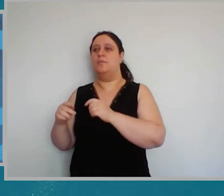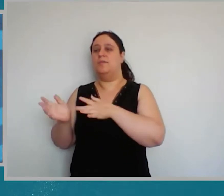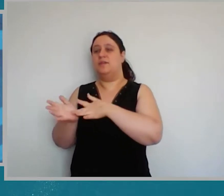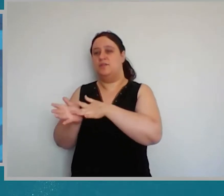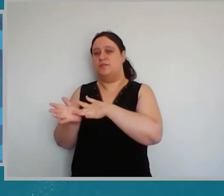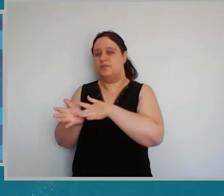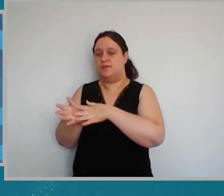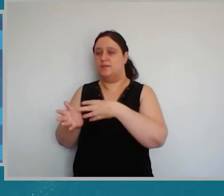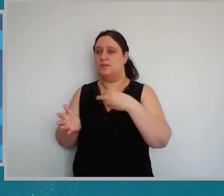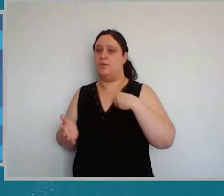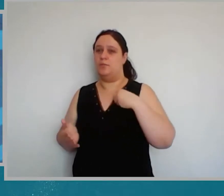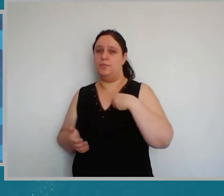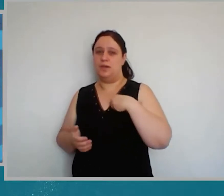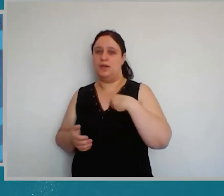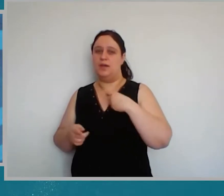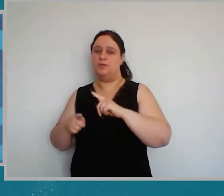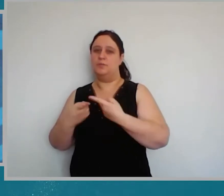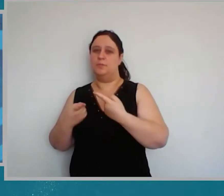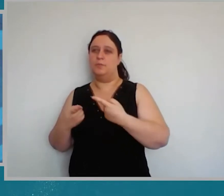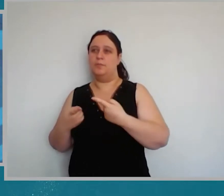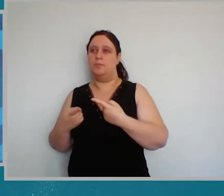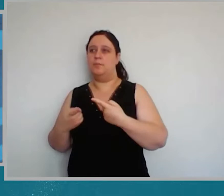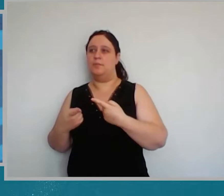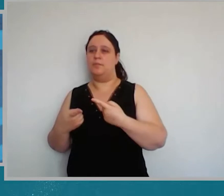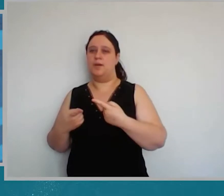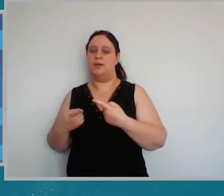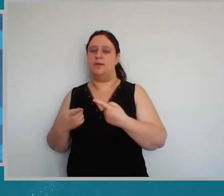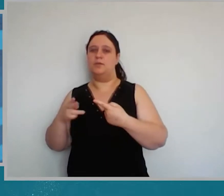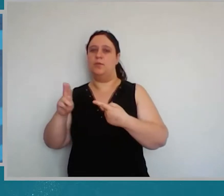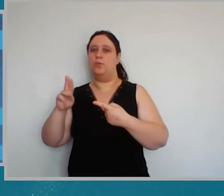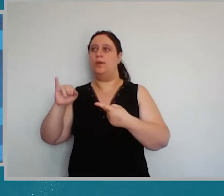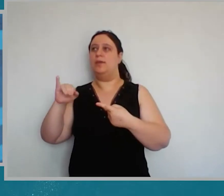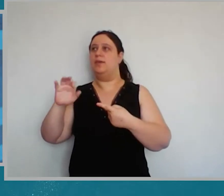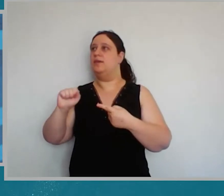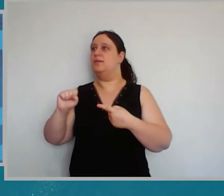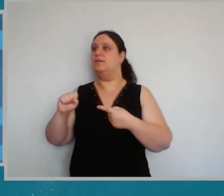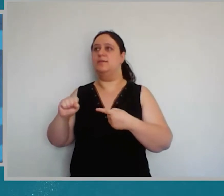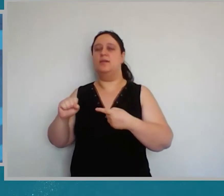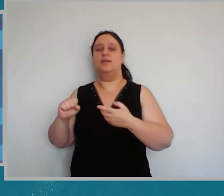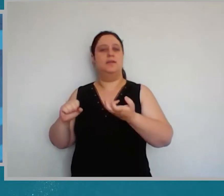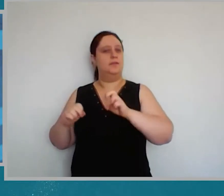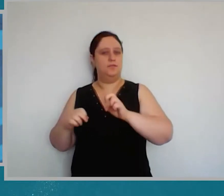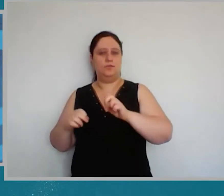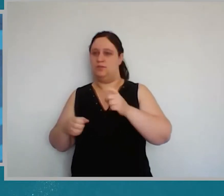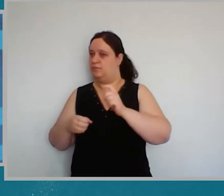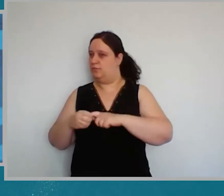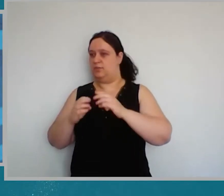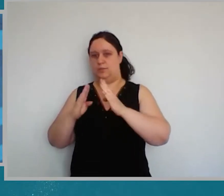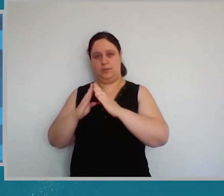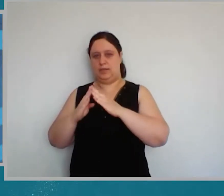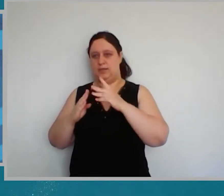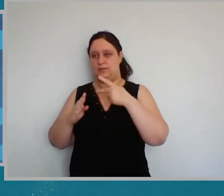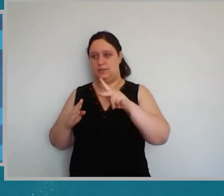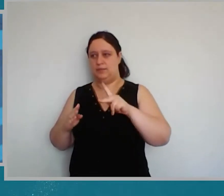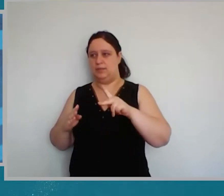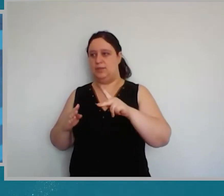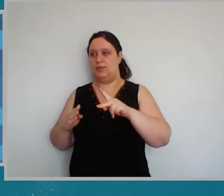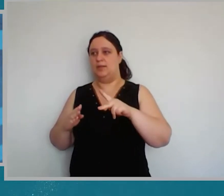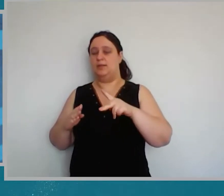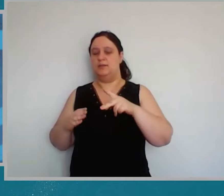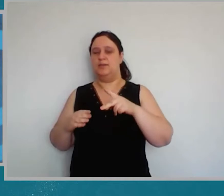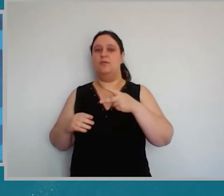a frente da batalha mais feroz, e matando-o. Ele morreu e cometeu não só adultério, mas